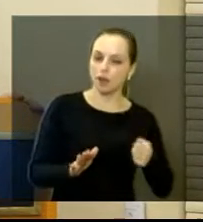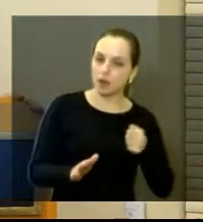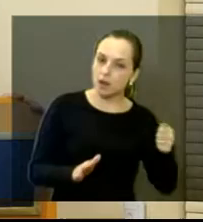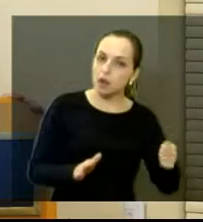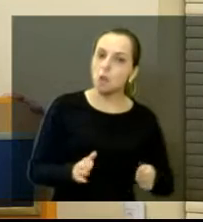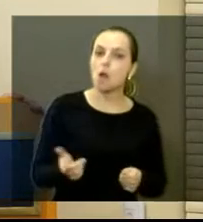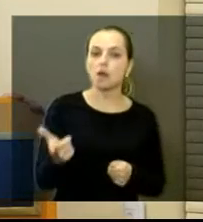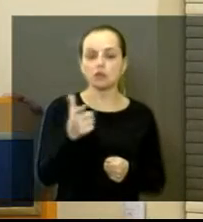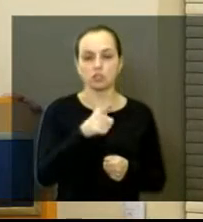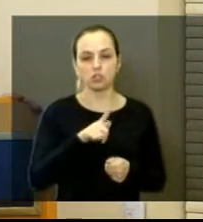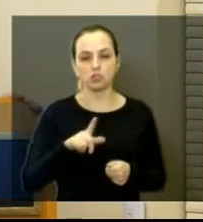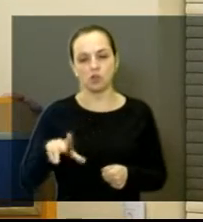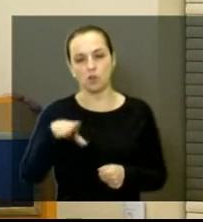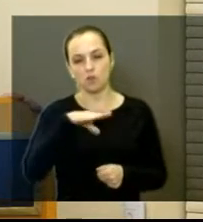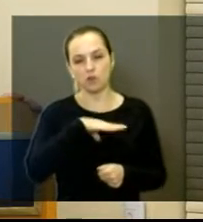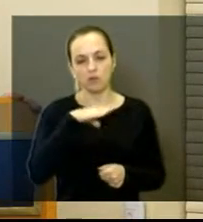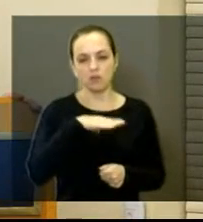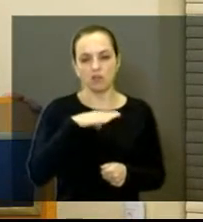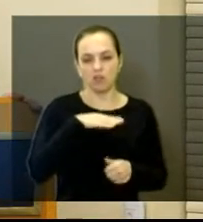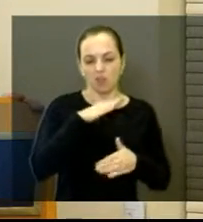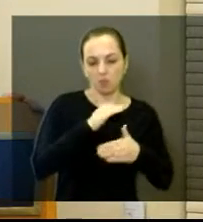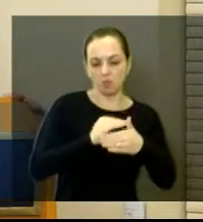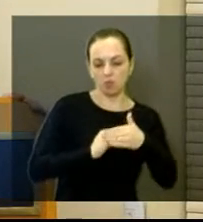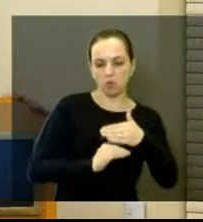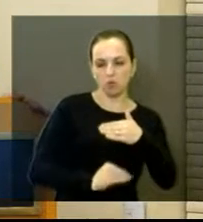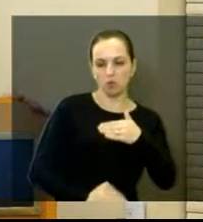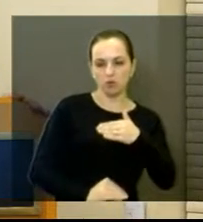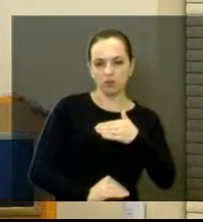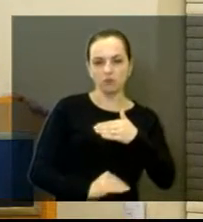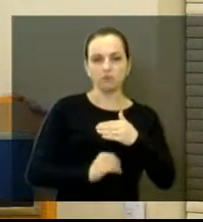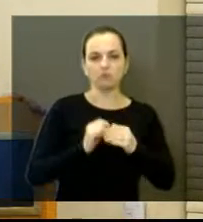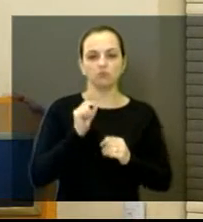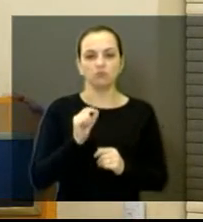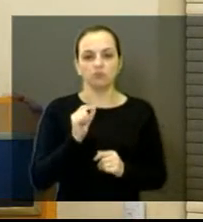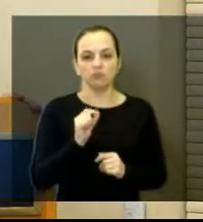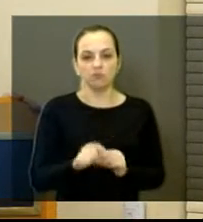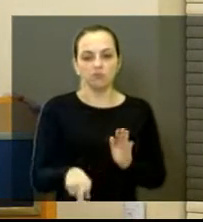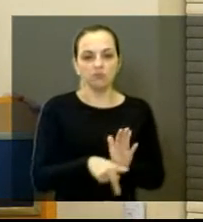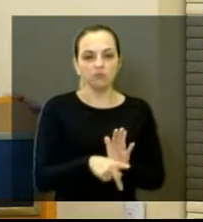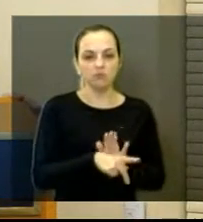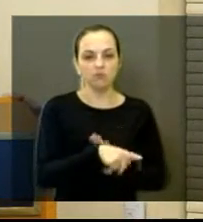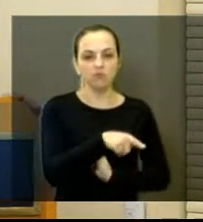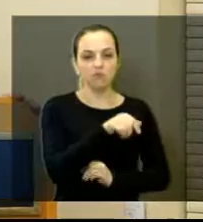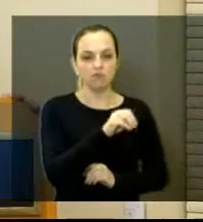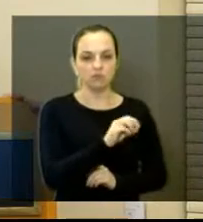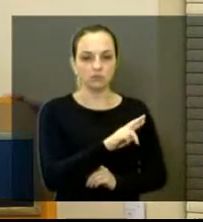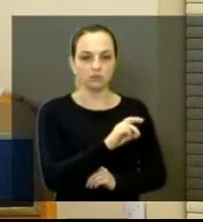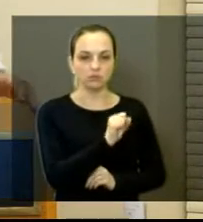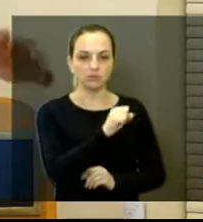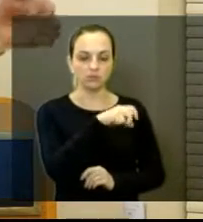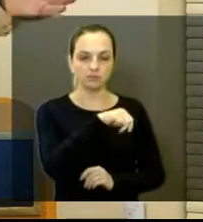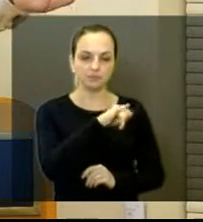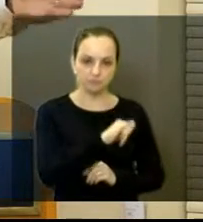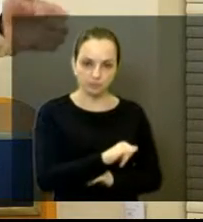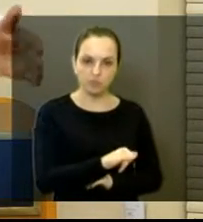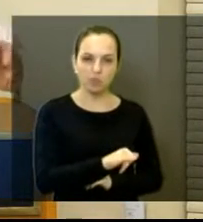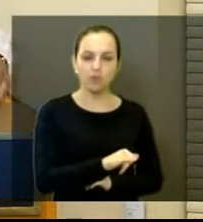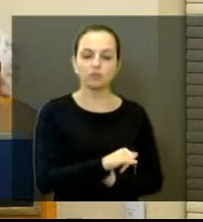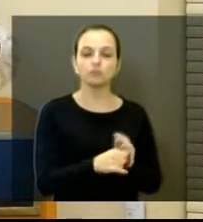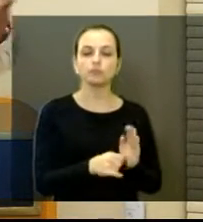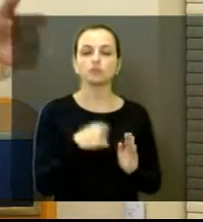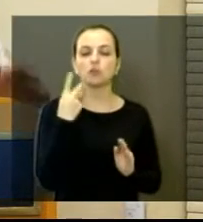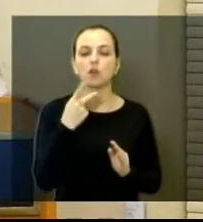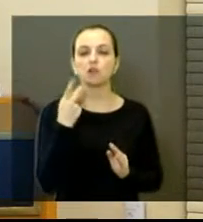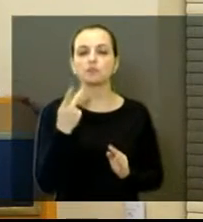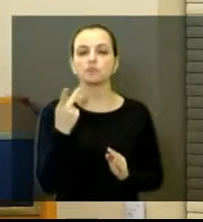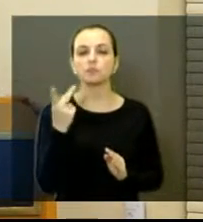cidade, né, lá embaixo. O próprio Porcione colocou aqui 3 mil, né, que você falou?